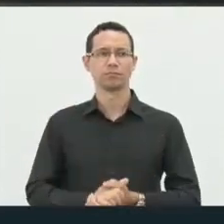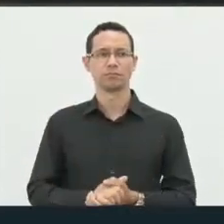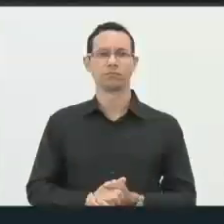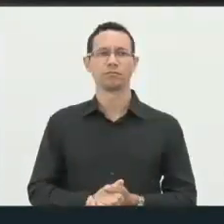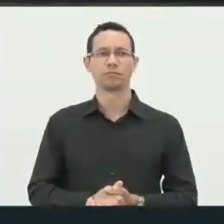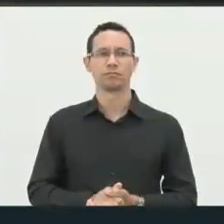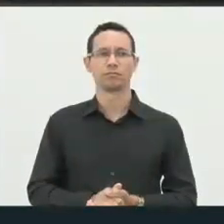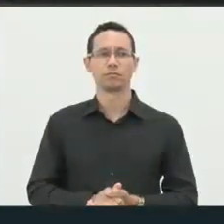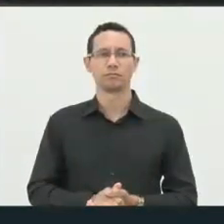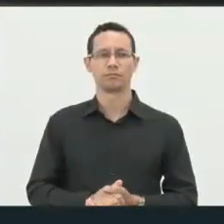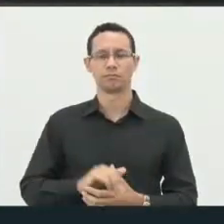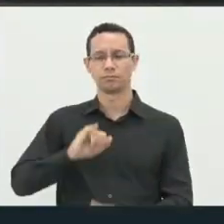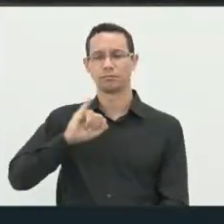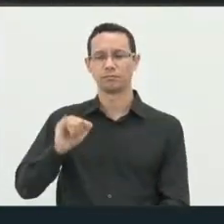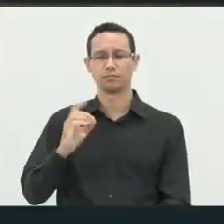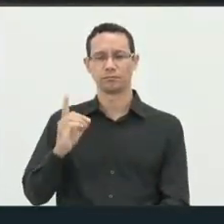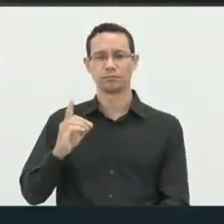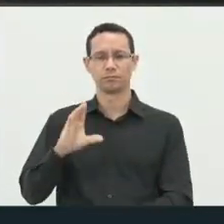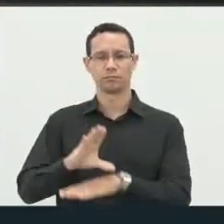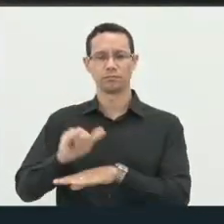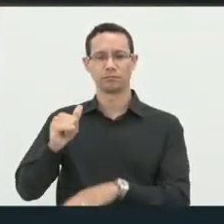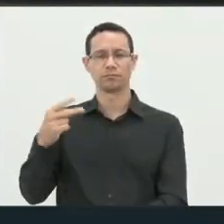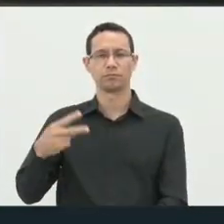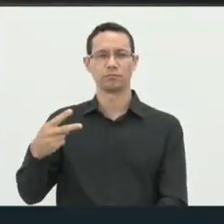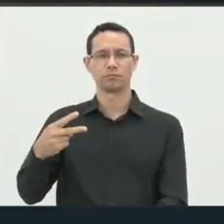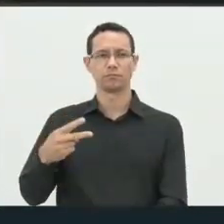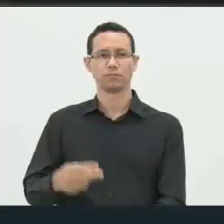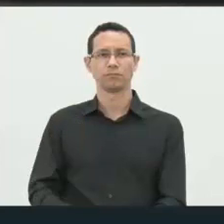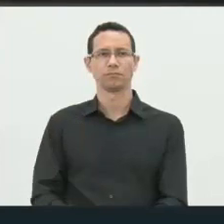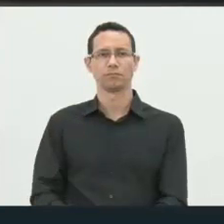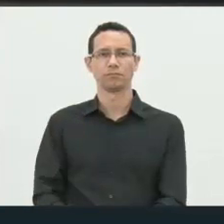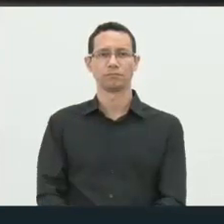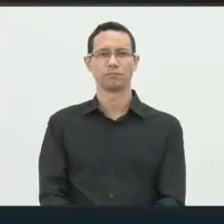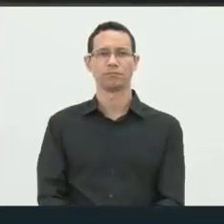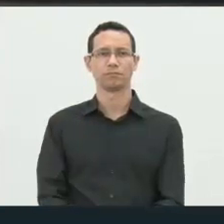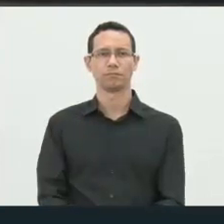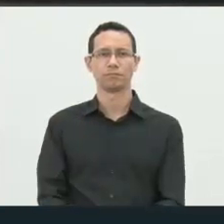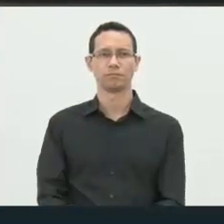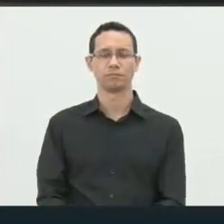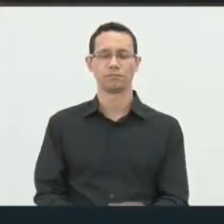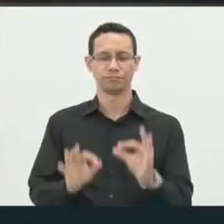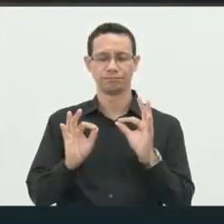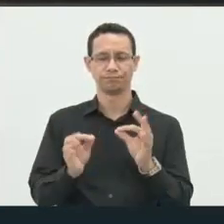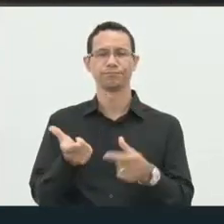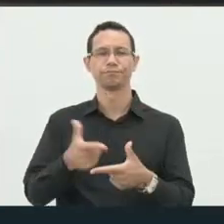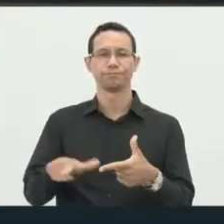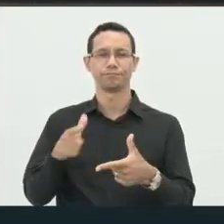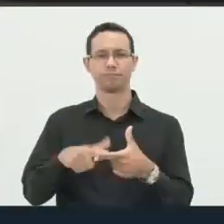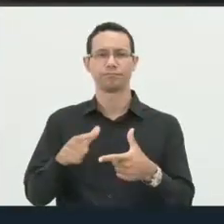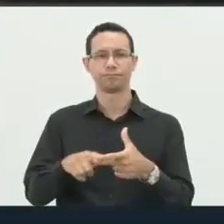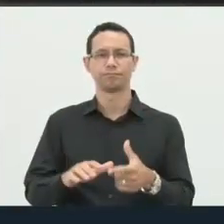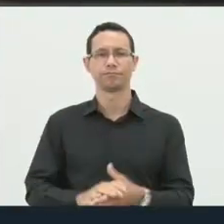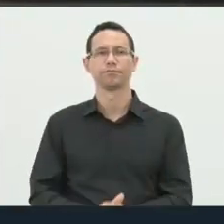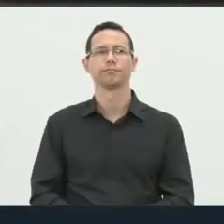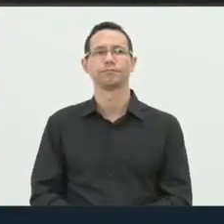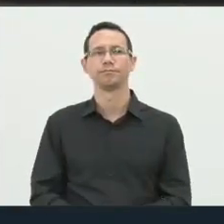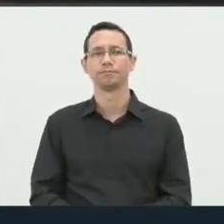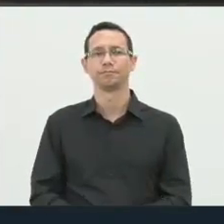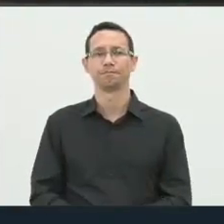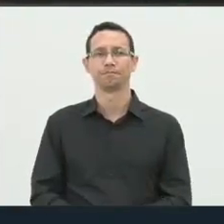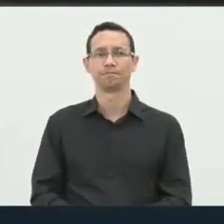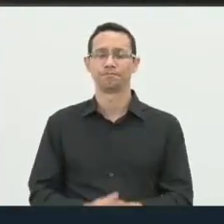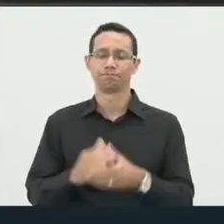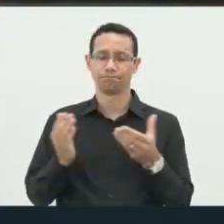Jardim Cumbica 2 que realmente é problemática mas o